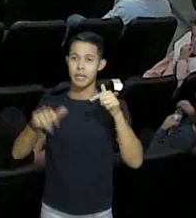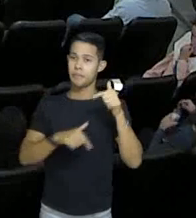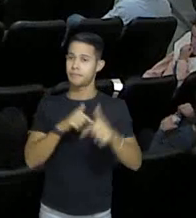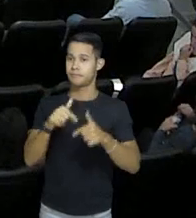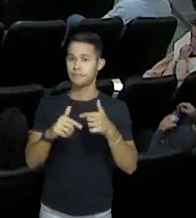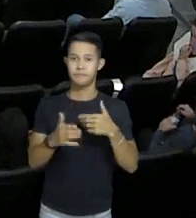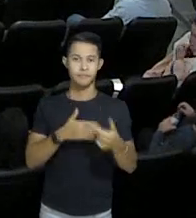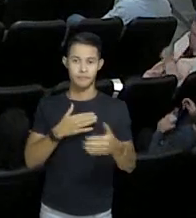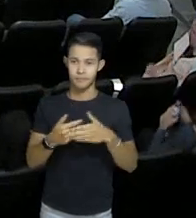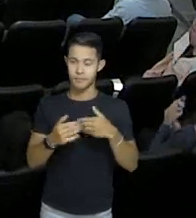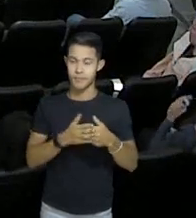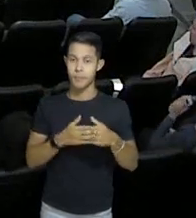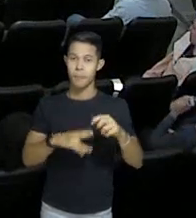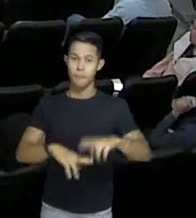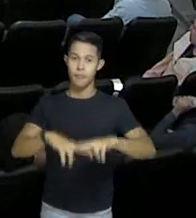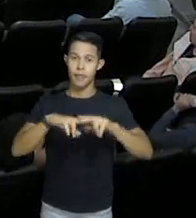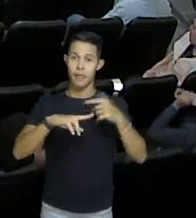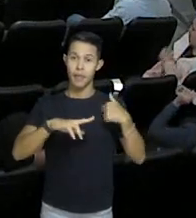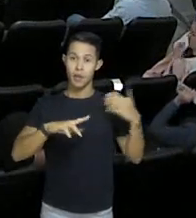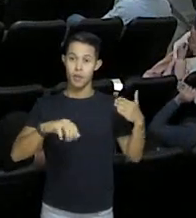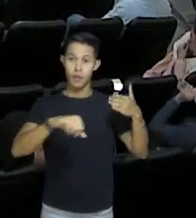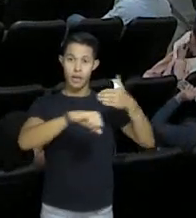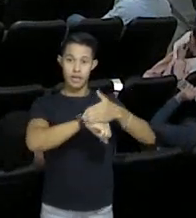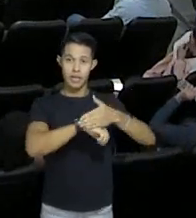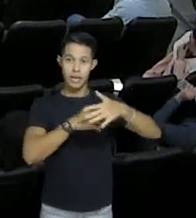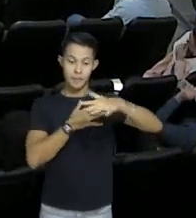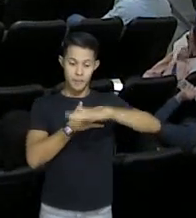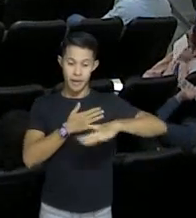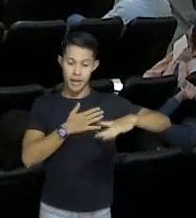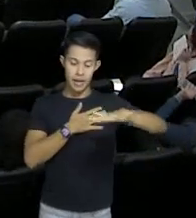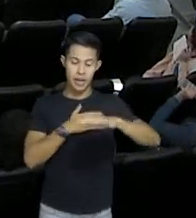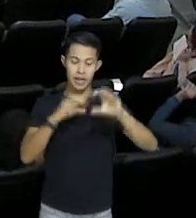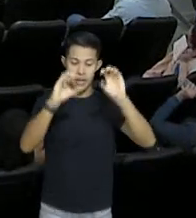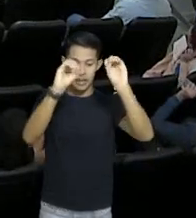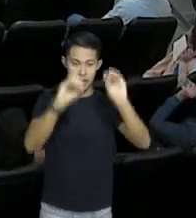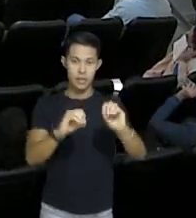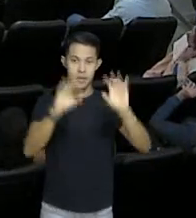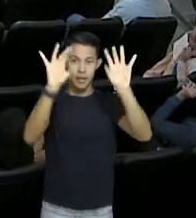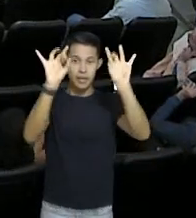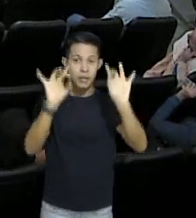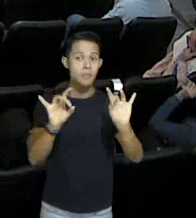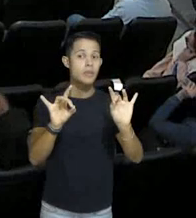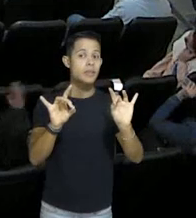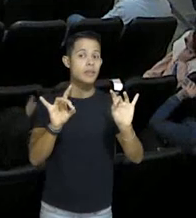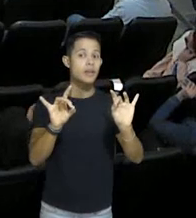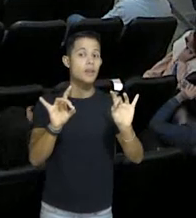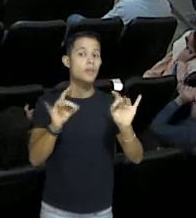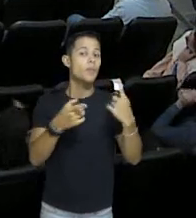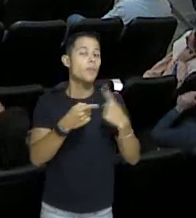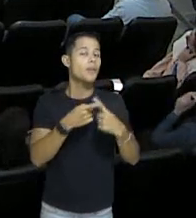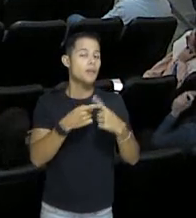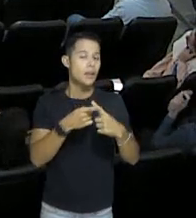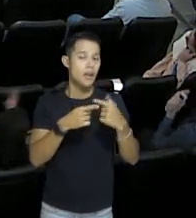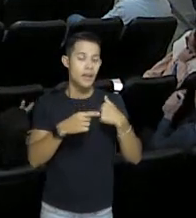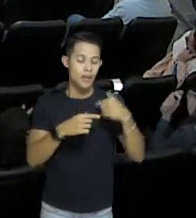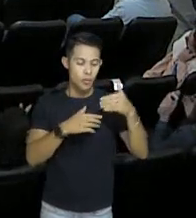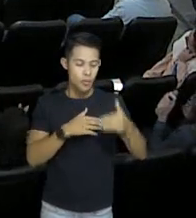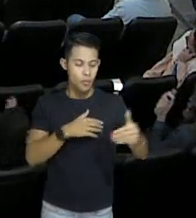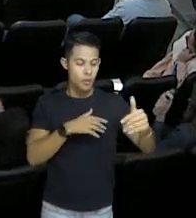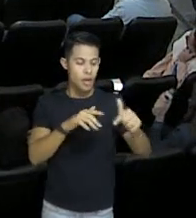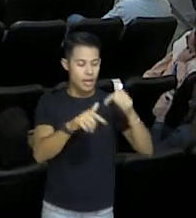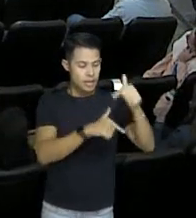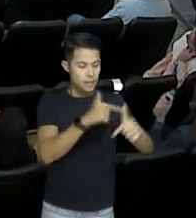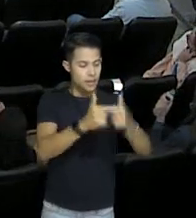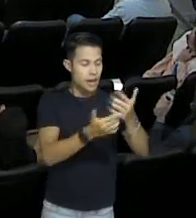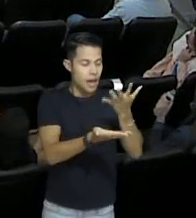só entrei para a área da educação especial, enfatizo aqui, quando eu atuei com alfabetização e